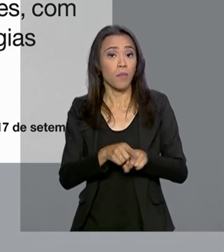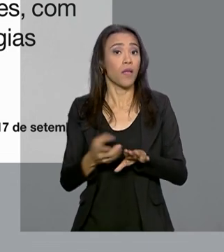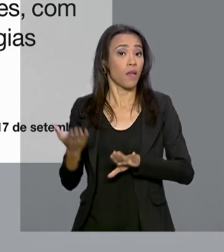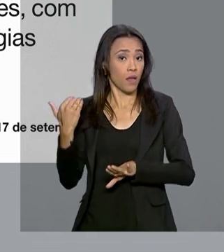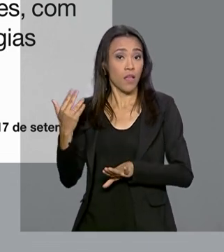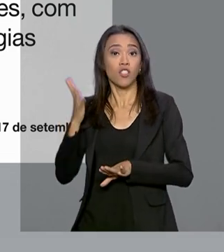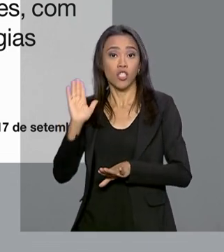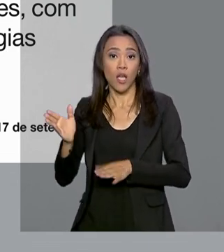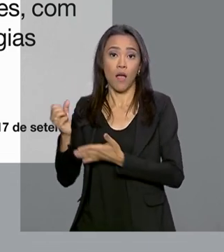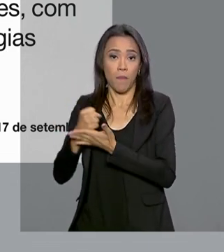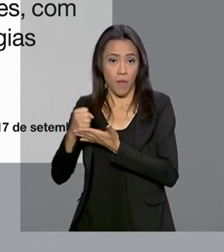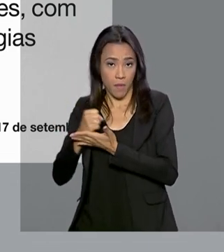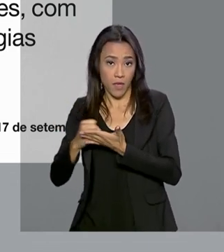combatem a aids eo câncer